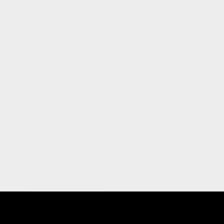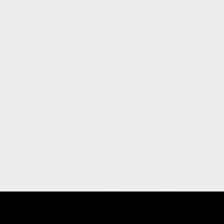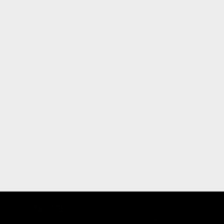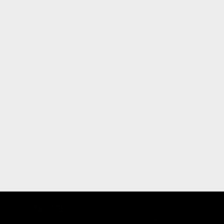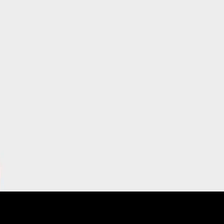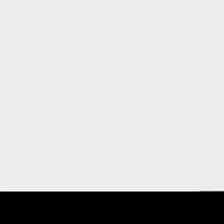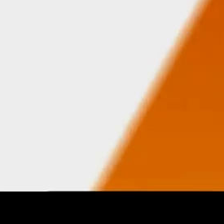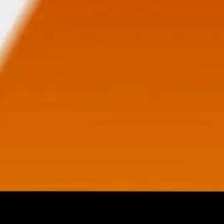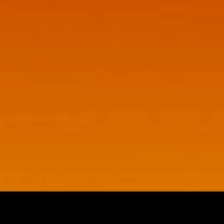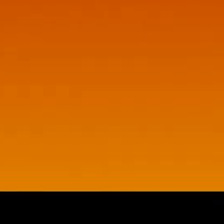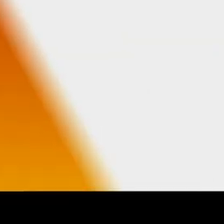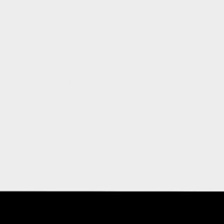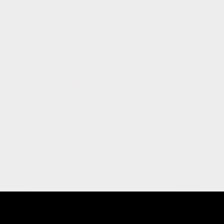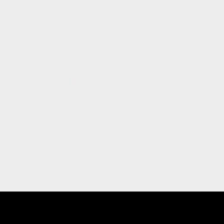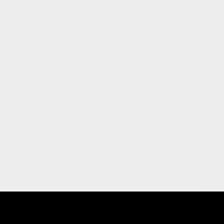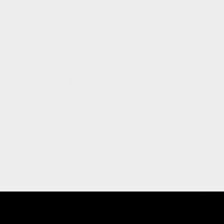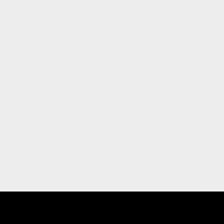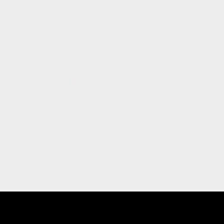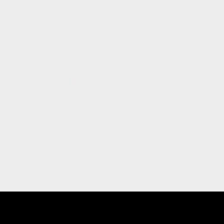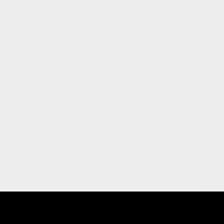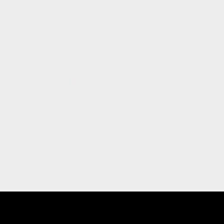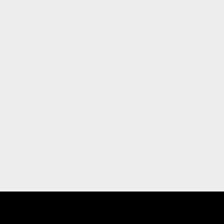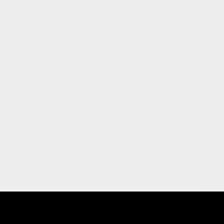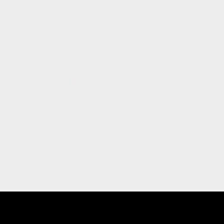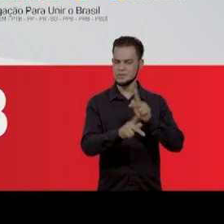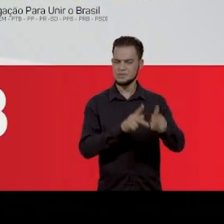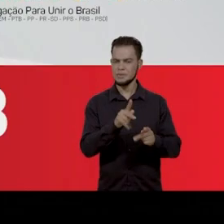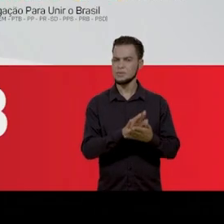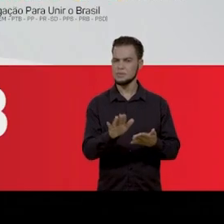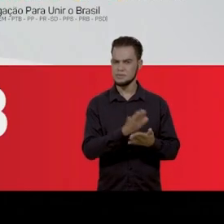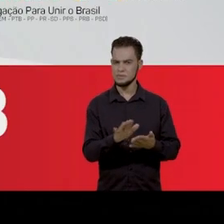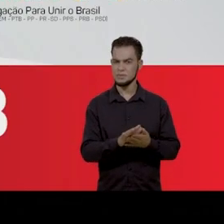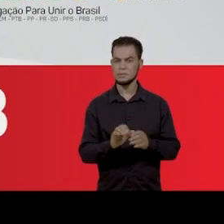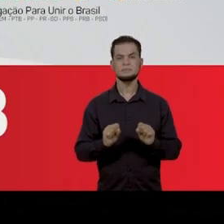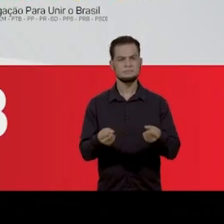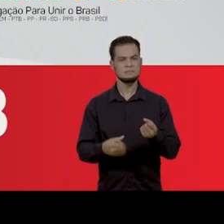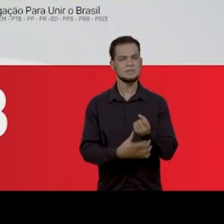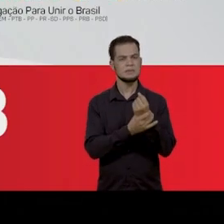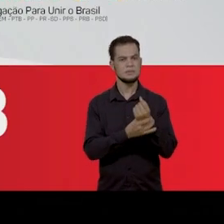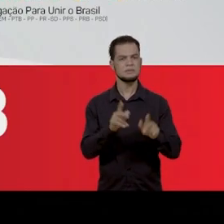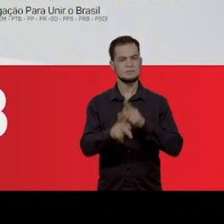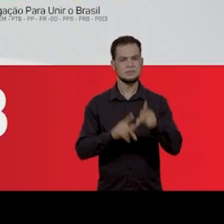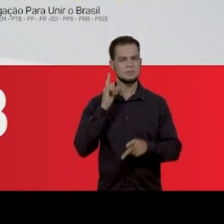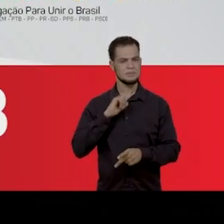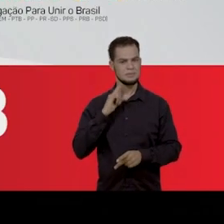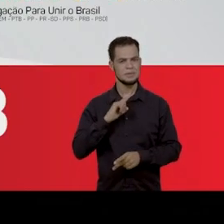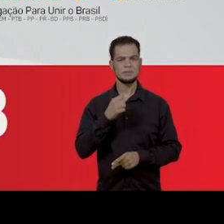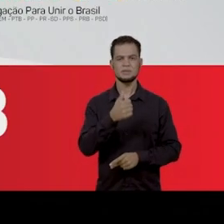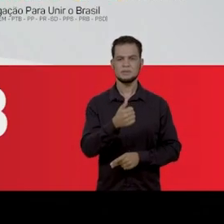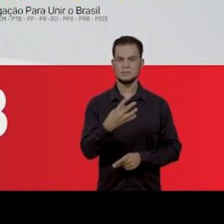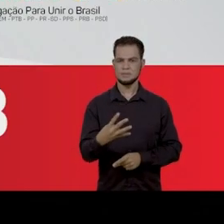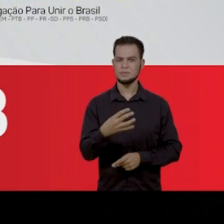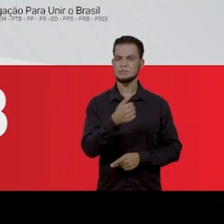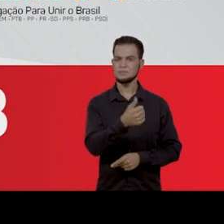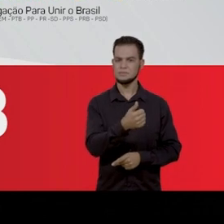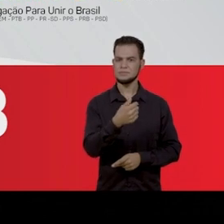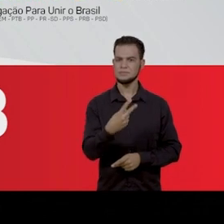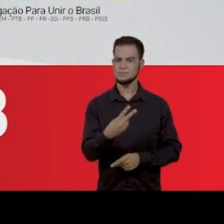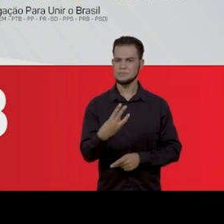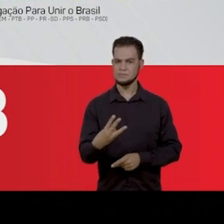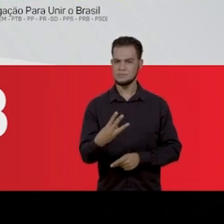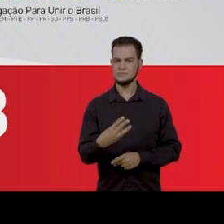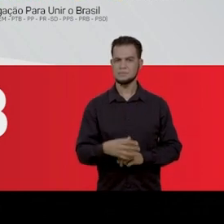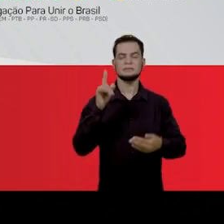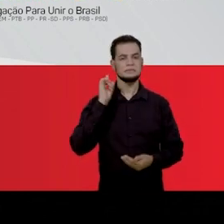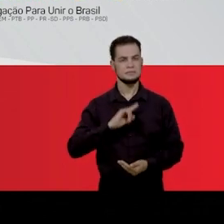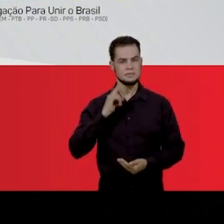77501. Coligação para renovar Minas. Pela segurança pública de Minas, Sargento Rodrigues,